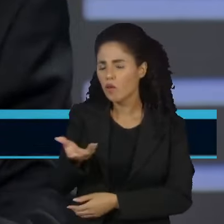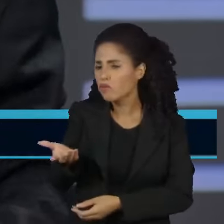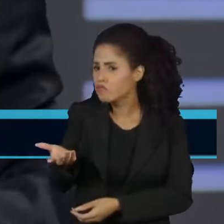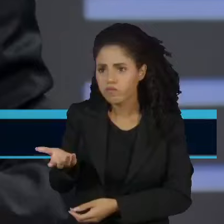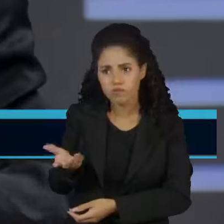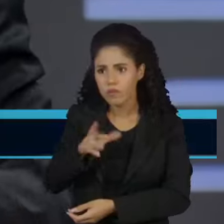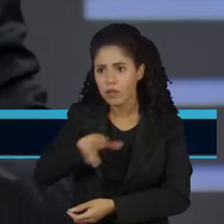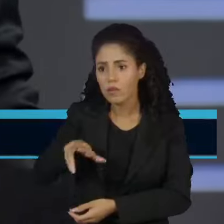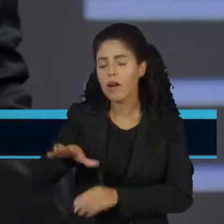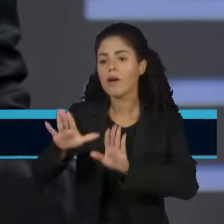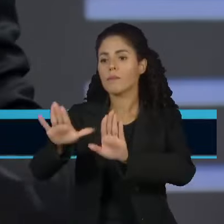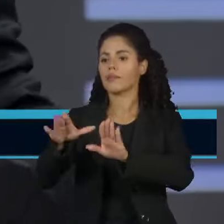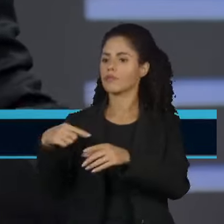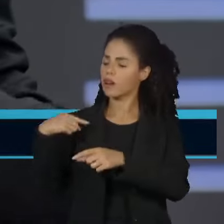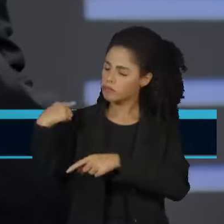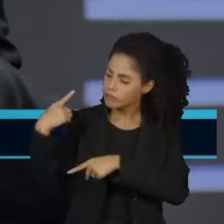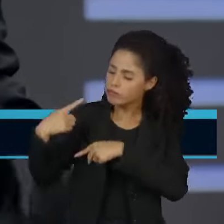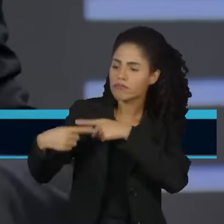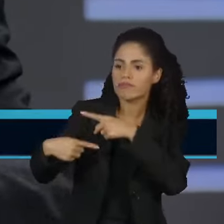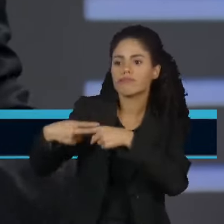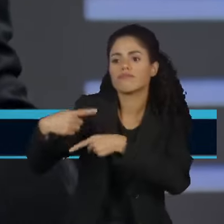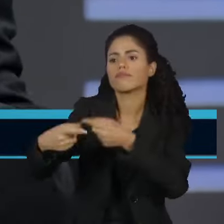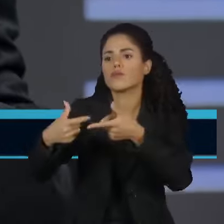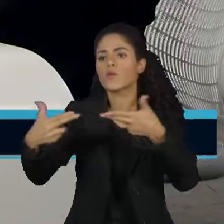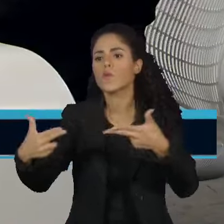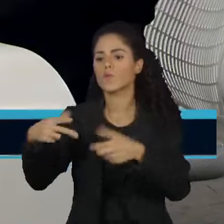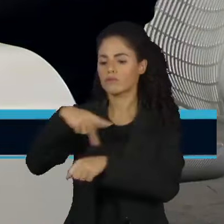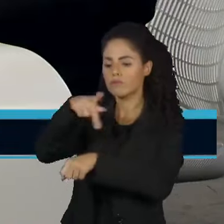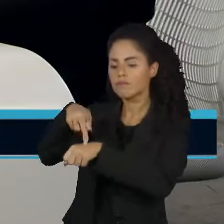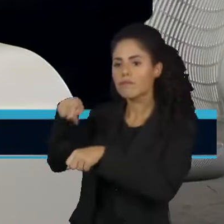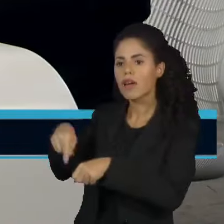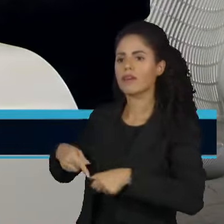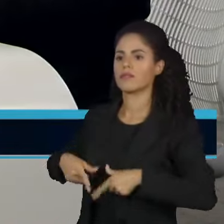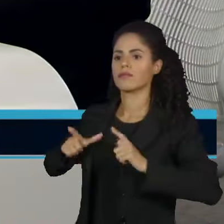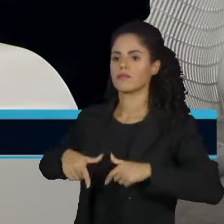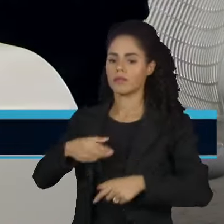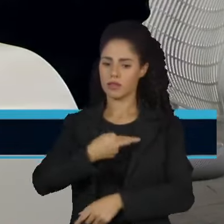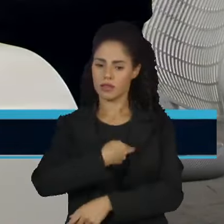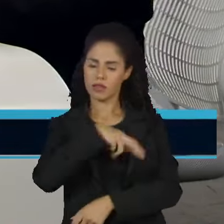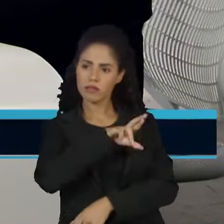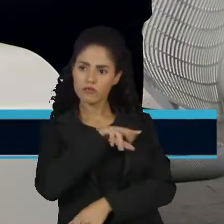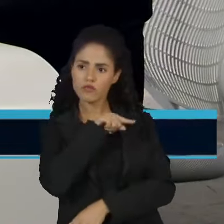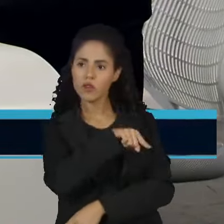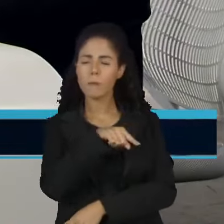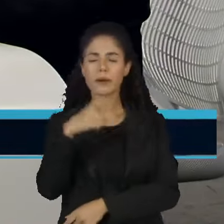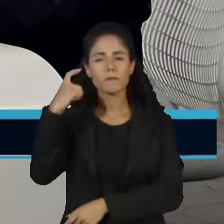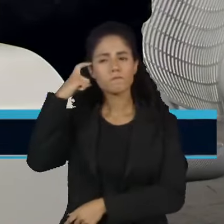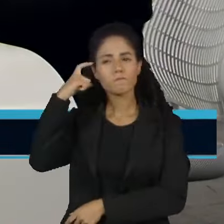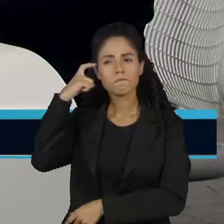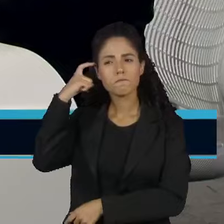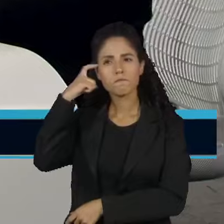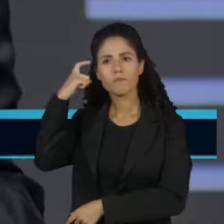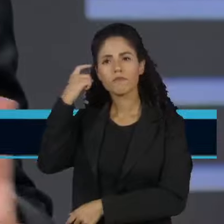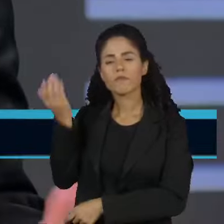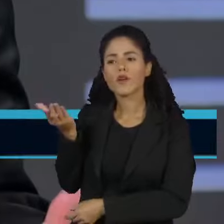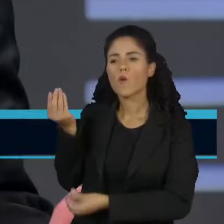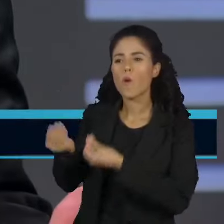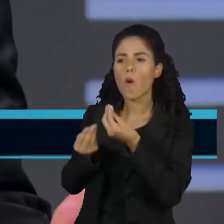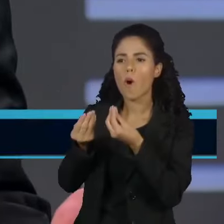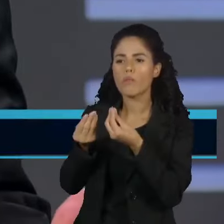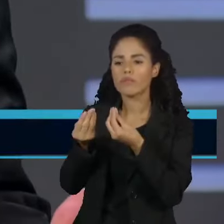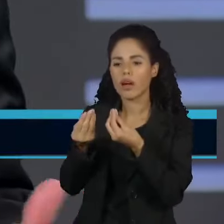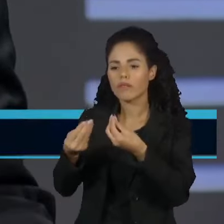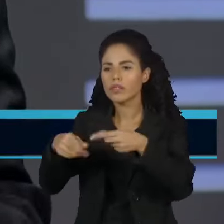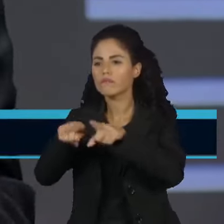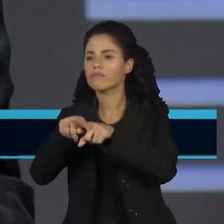É claro que a modernização trabalhou a separação de Estado e religião, mas se você pensar, a figura do xamã estava encostada na